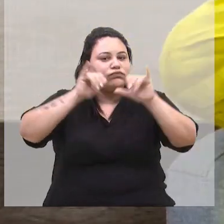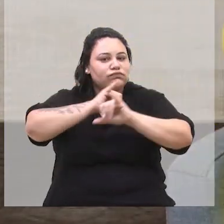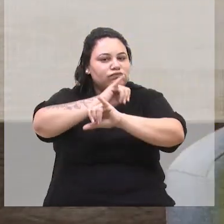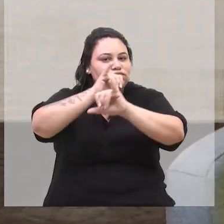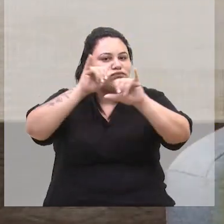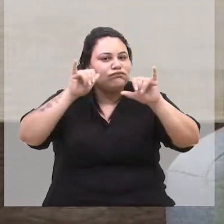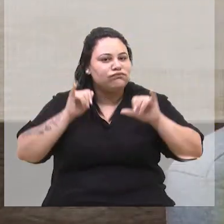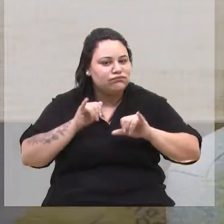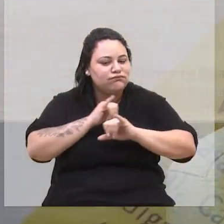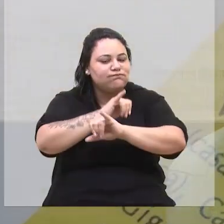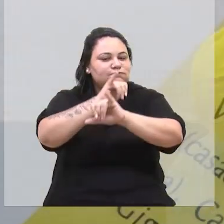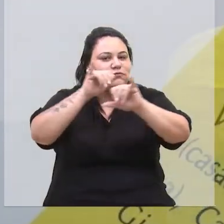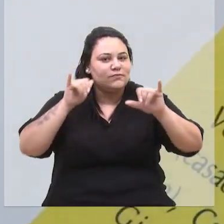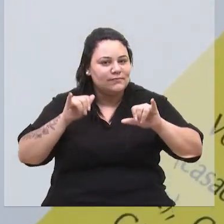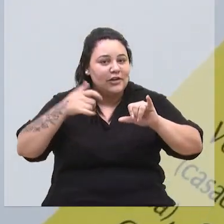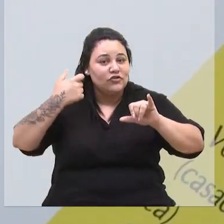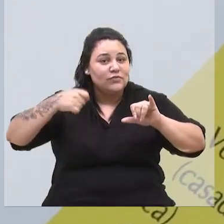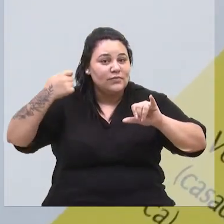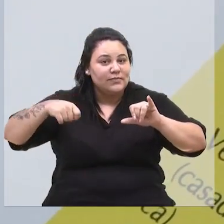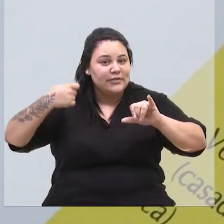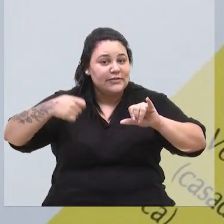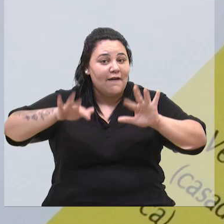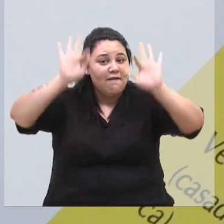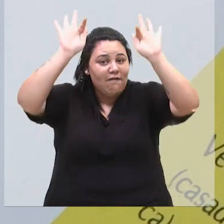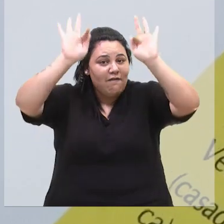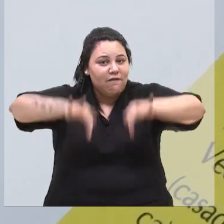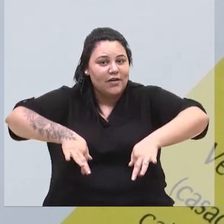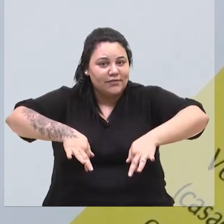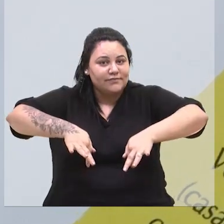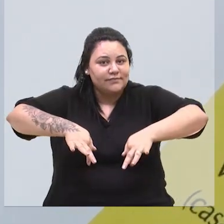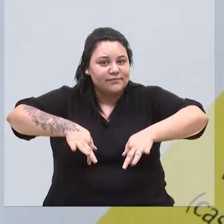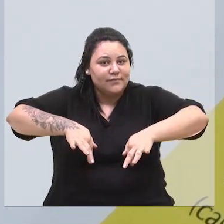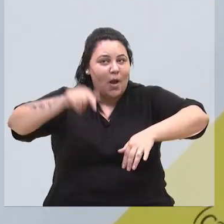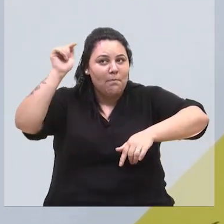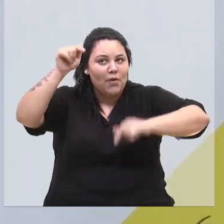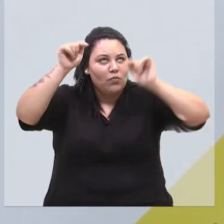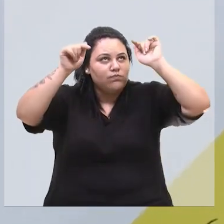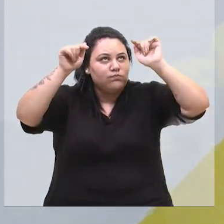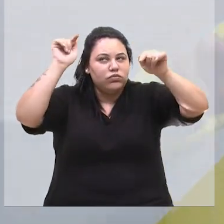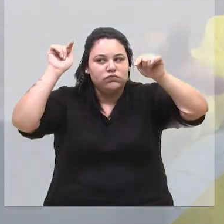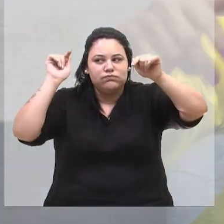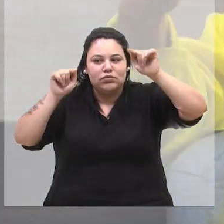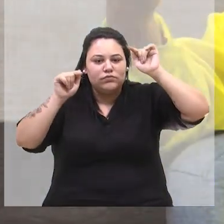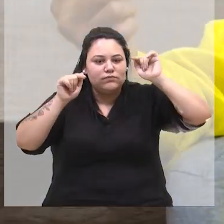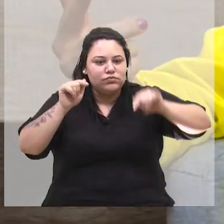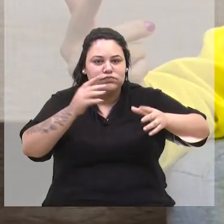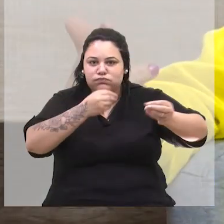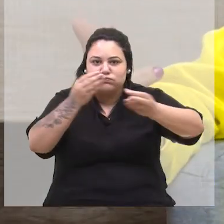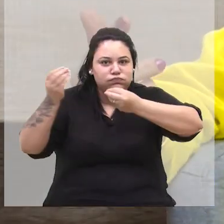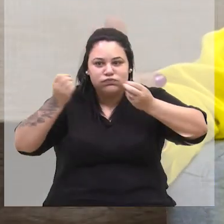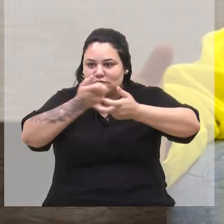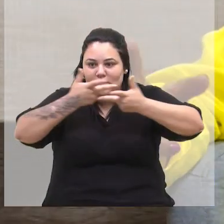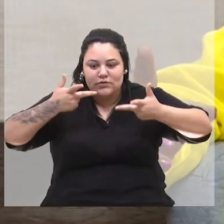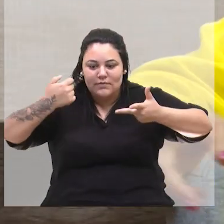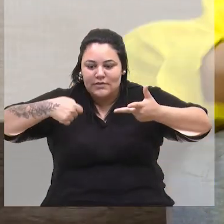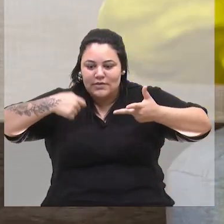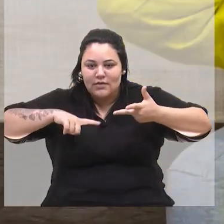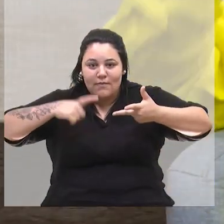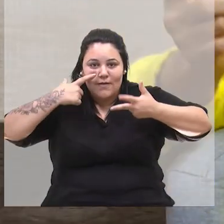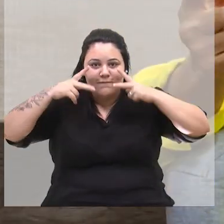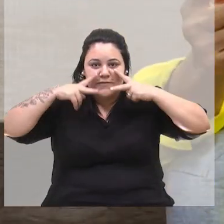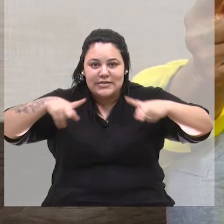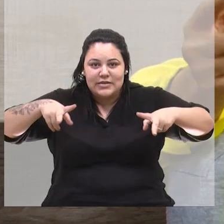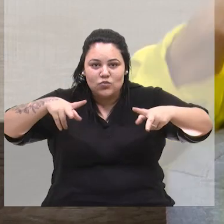ficam muito parciais em cada bolha. É preciso romper com estas bolhas de informação e ter uma atitude crítica para ter uma visão